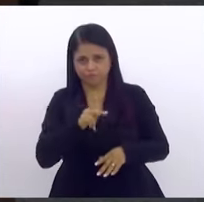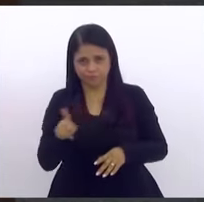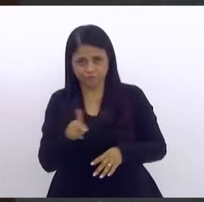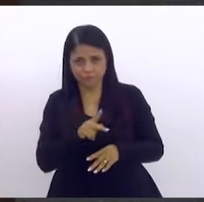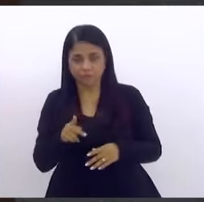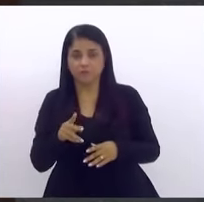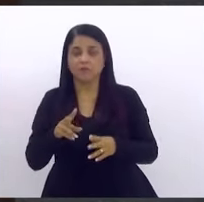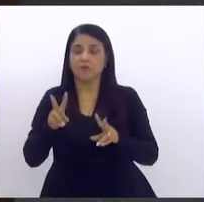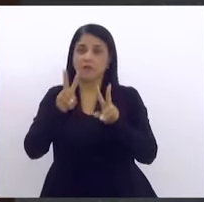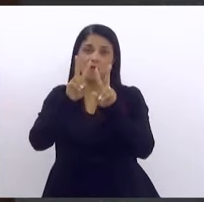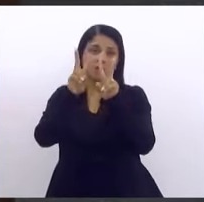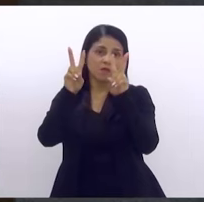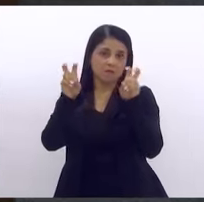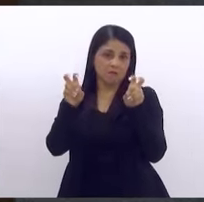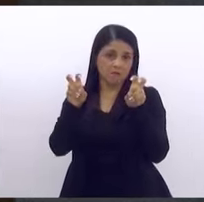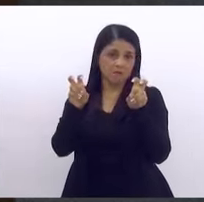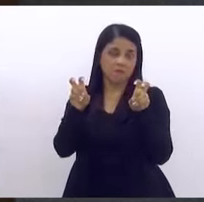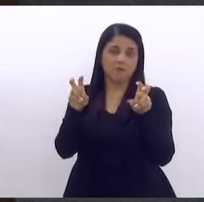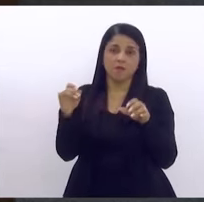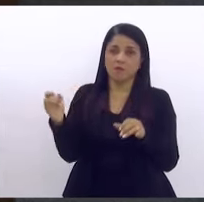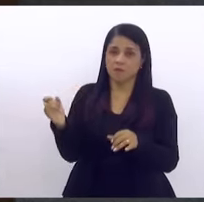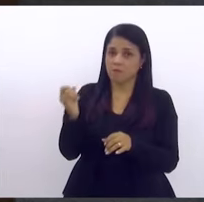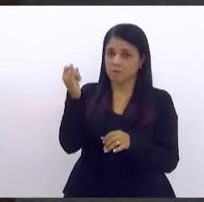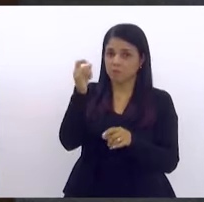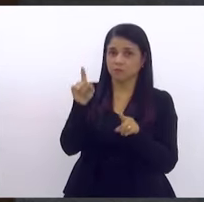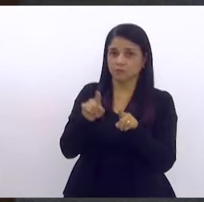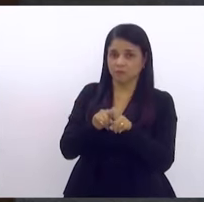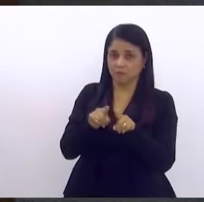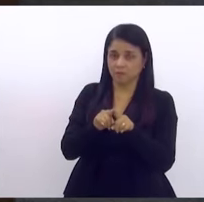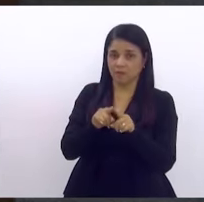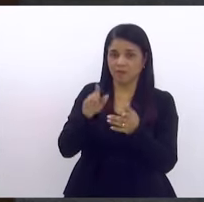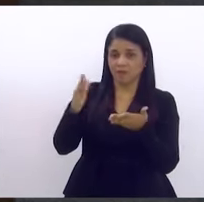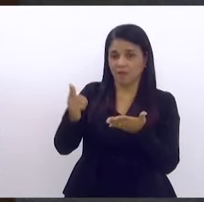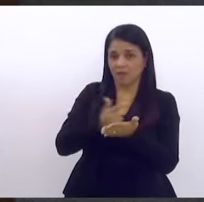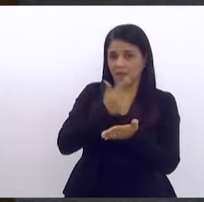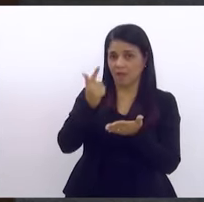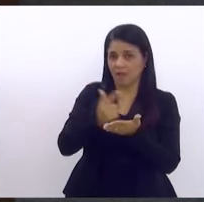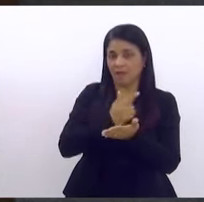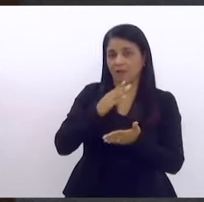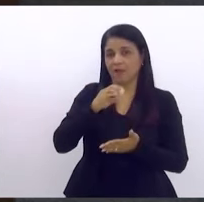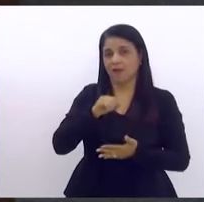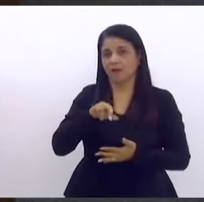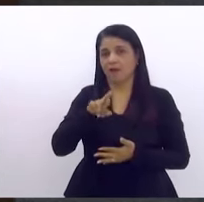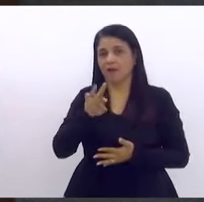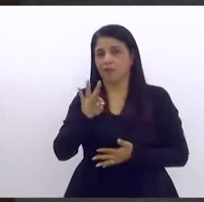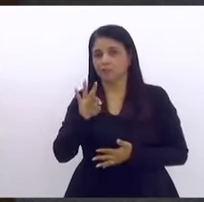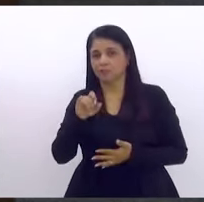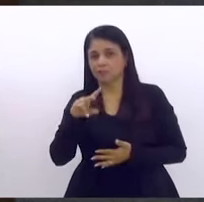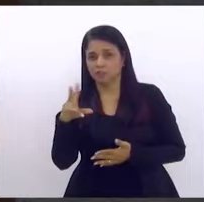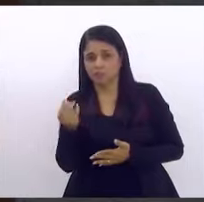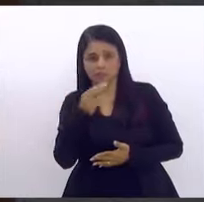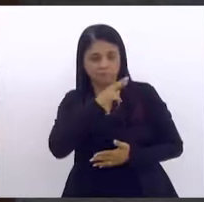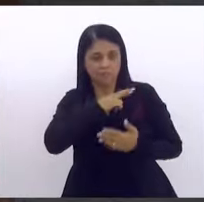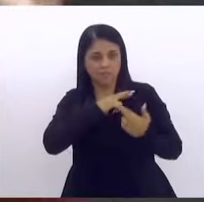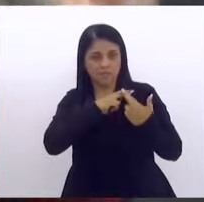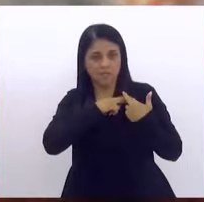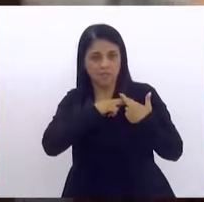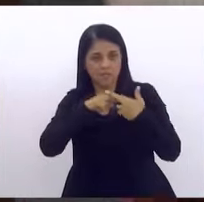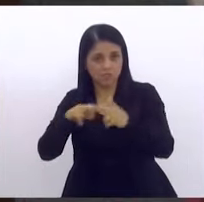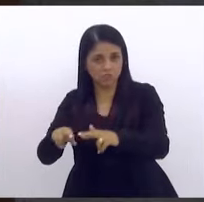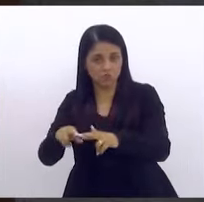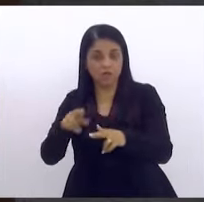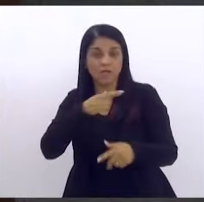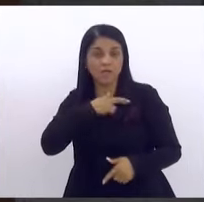desse tema tão importante, que foi o lançamento da cartilha do combate à intolerância religiosa, lançada hoje pela OAB.